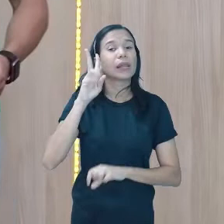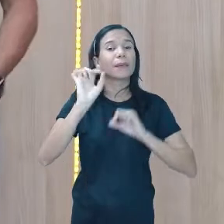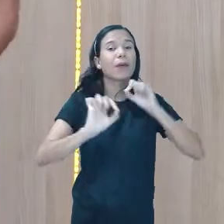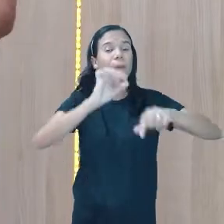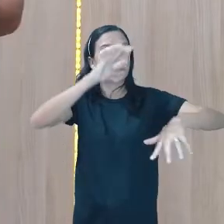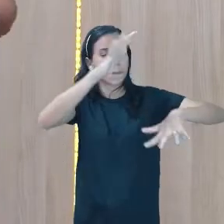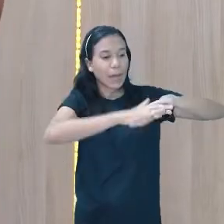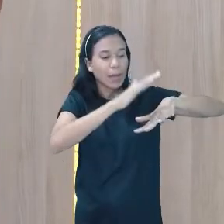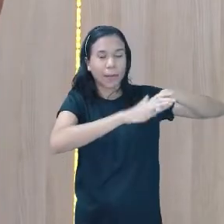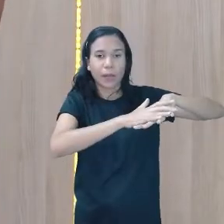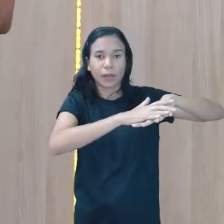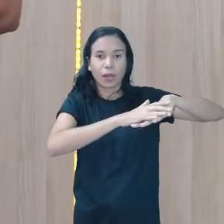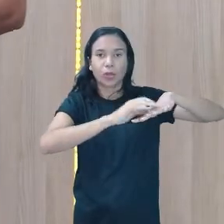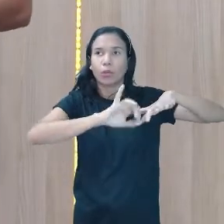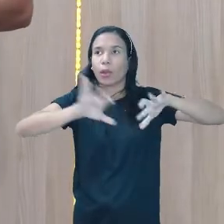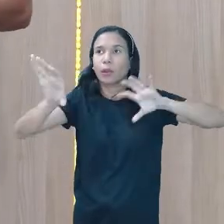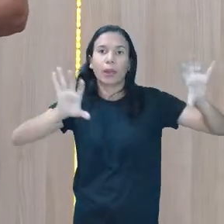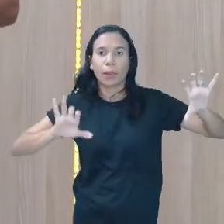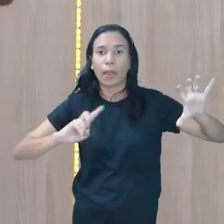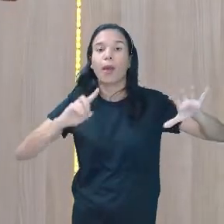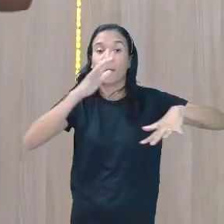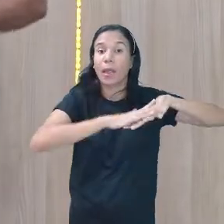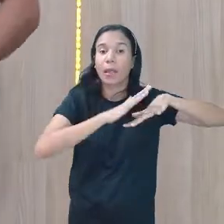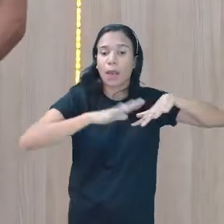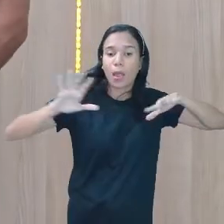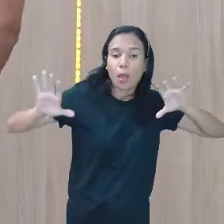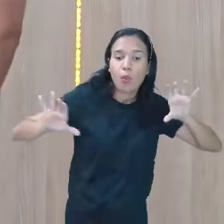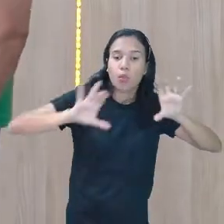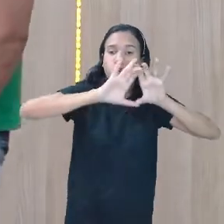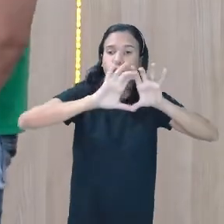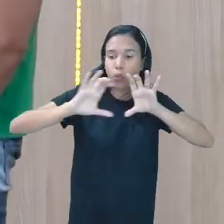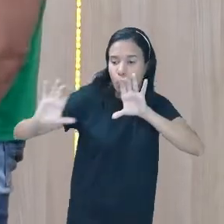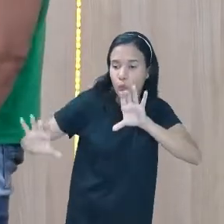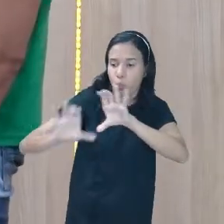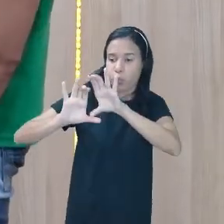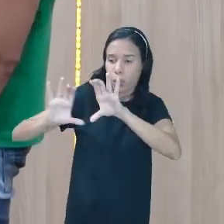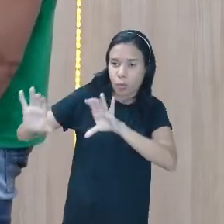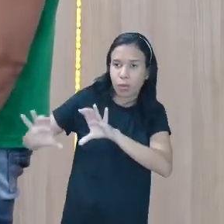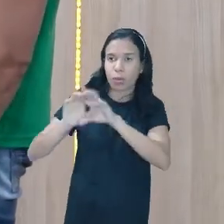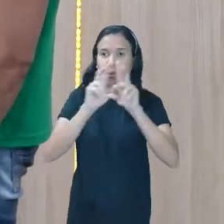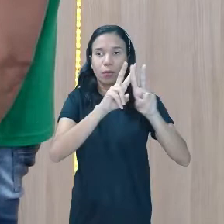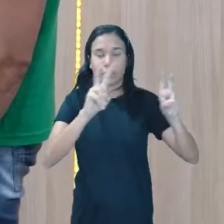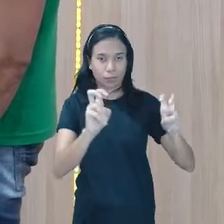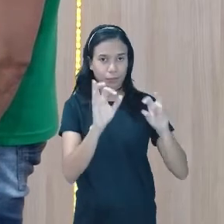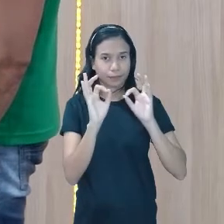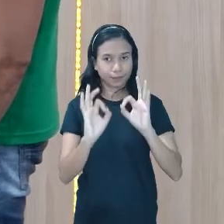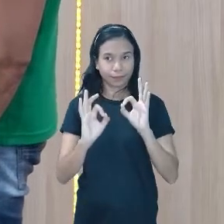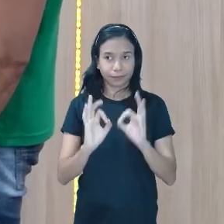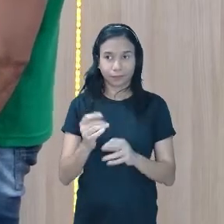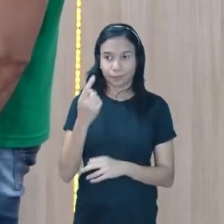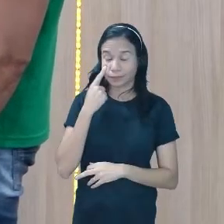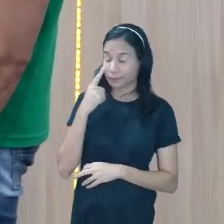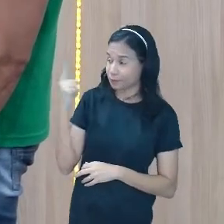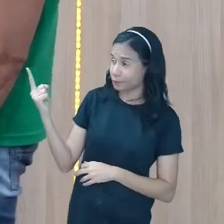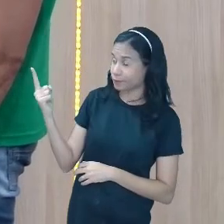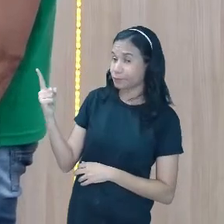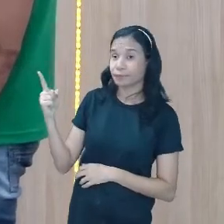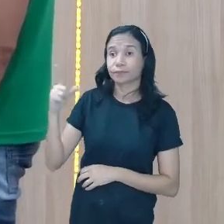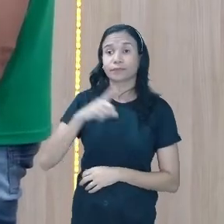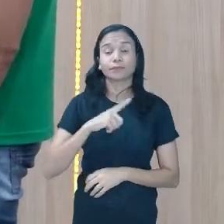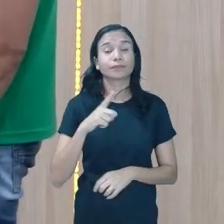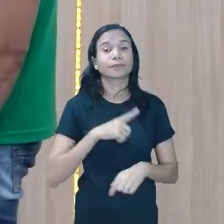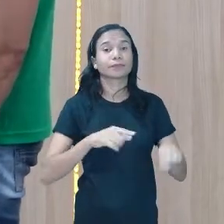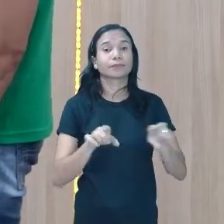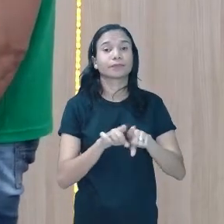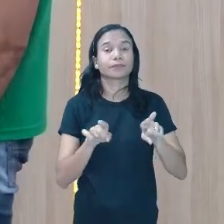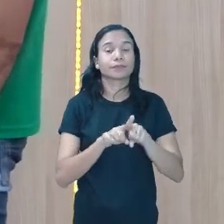da matemática está interligado, então a gente vai chegar nesse momento com esses assuntos também, certo? Que foi o que eu